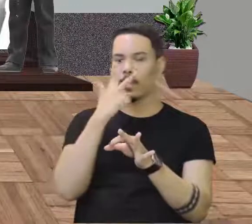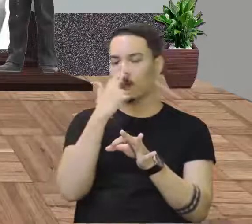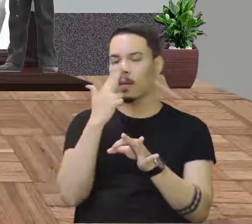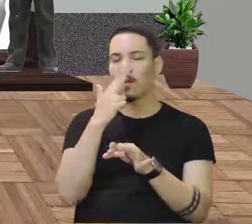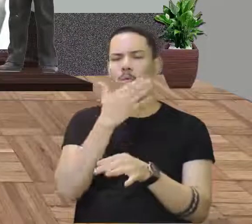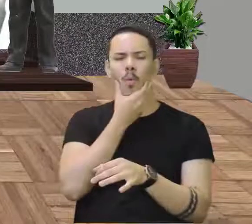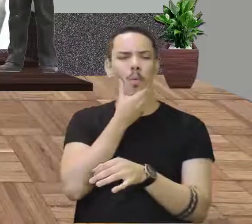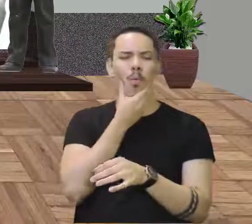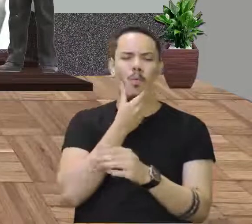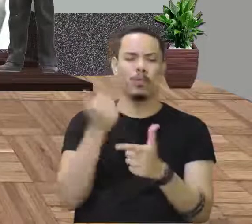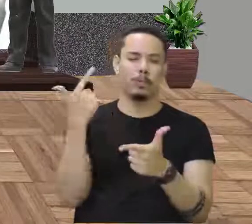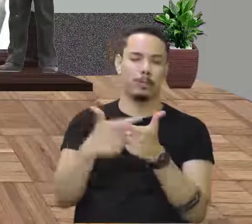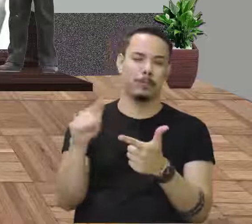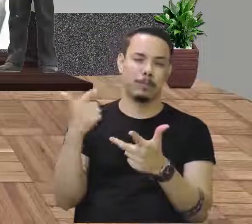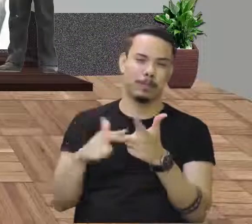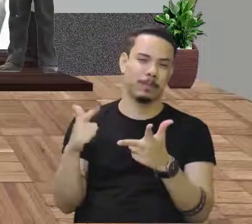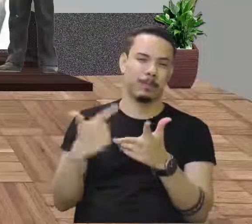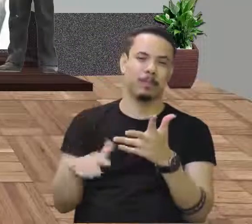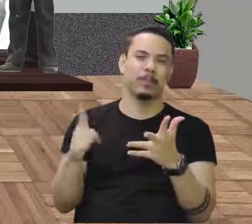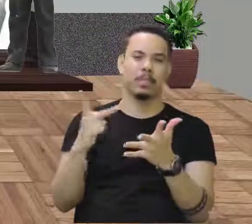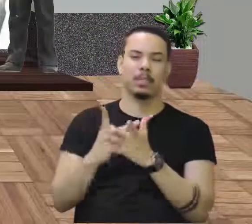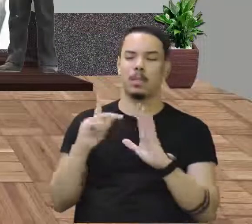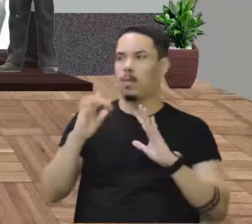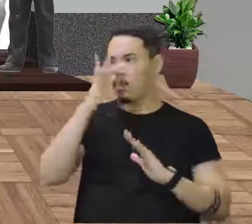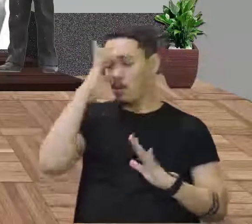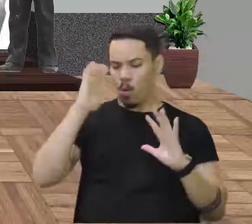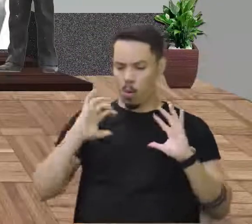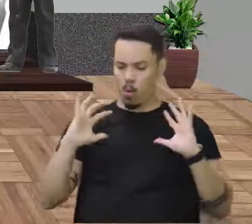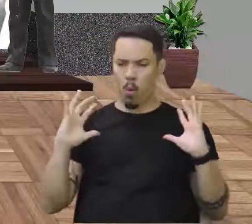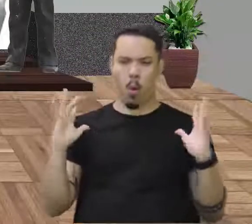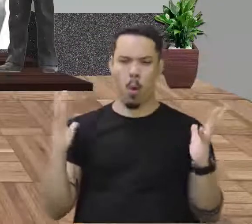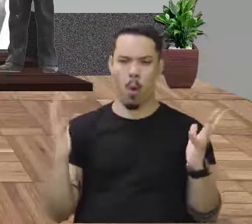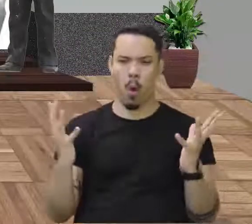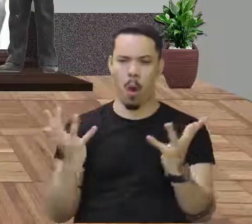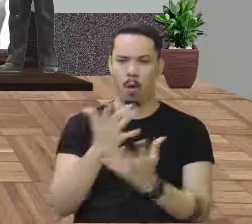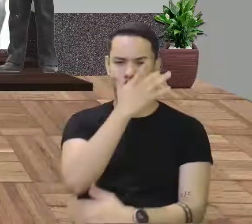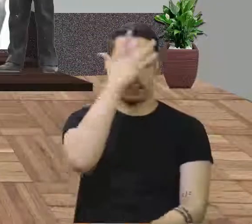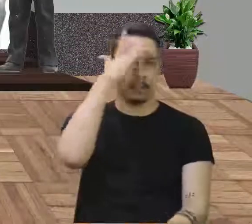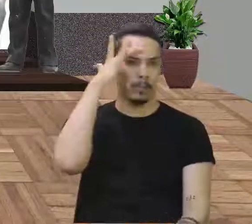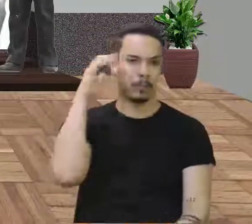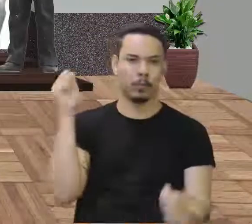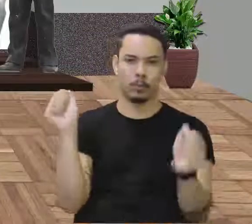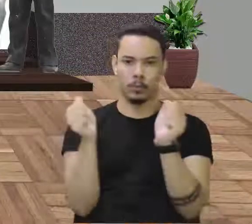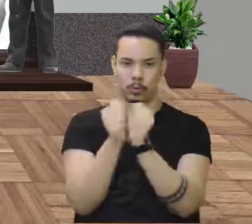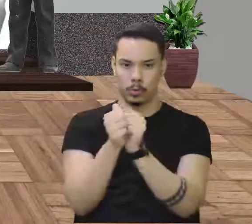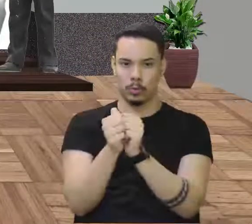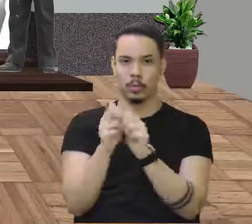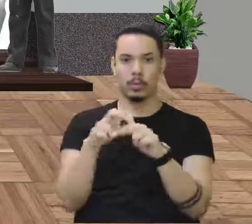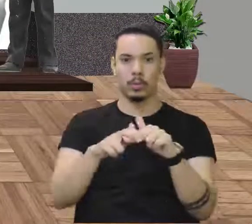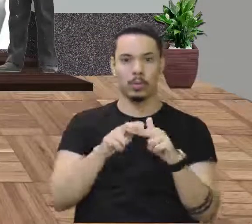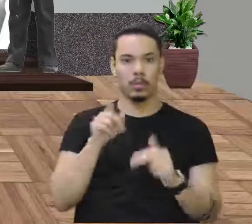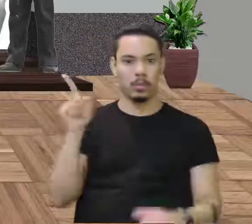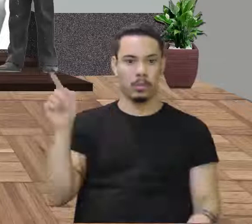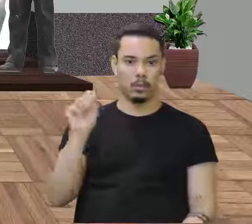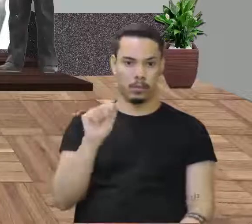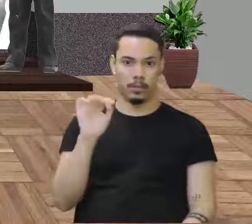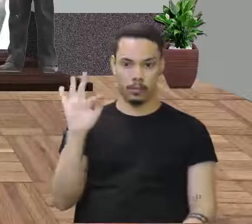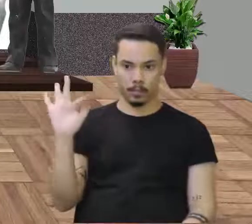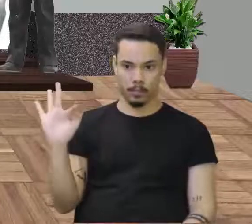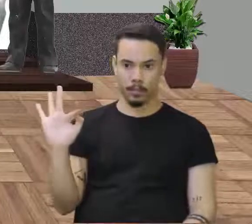emblemático aí, sempre arrodeado, era um grande cacique político aqui da região. Então, Aloysio Ferreira, ele está como